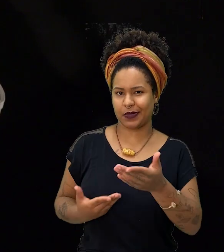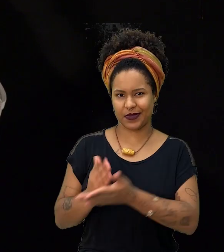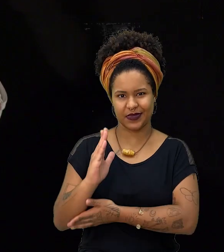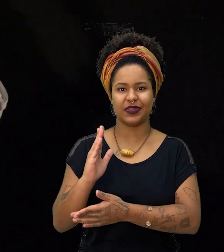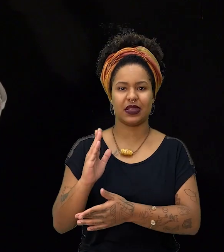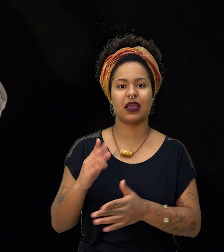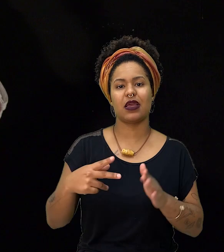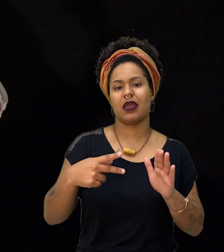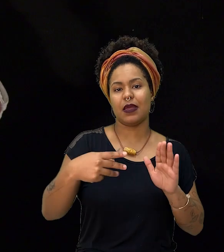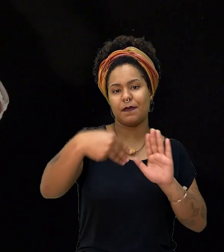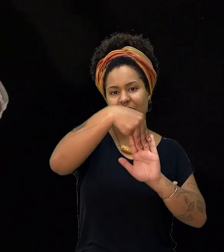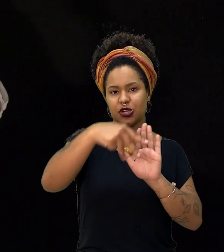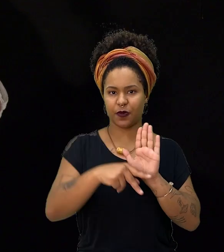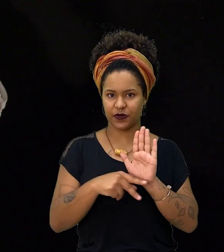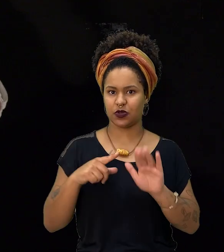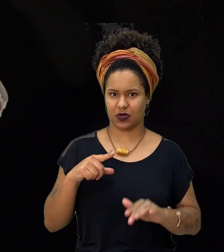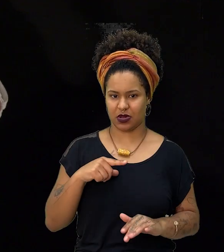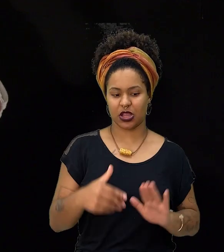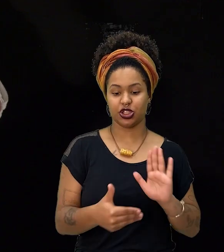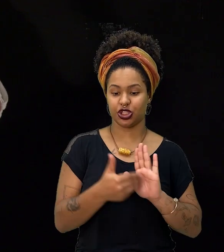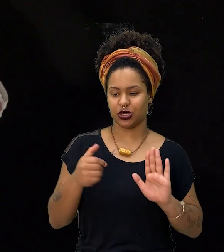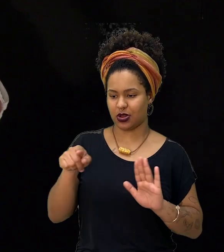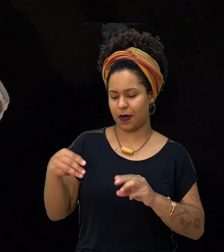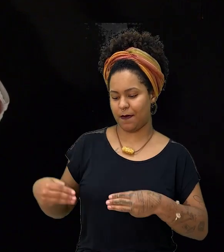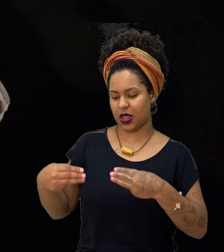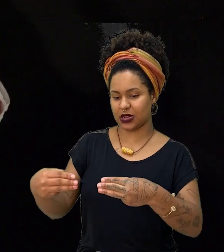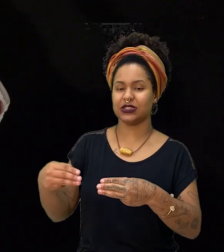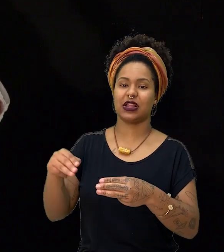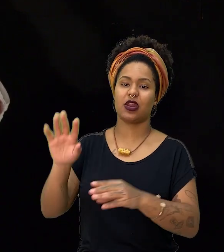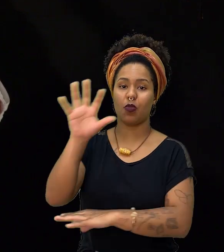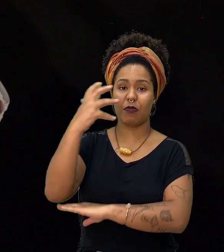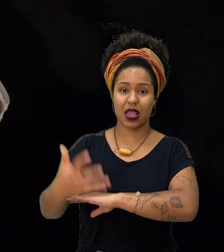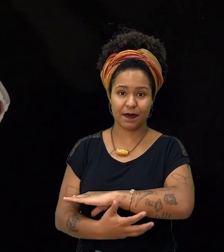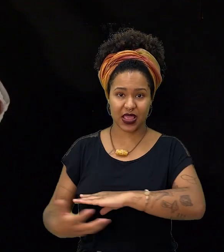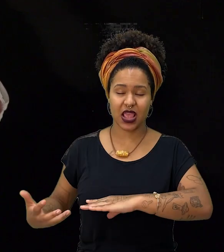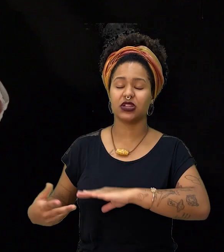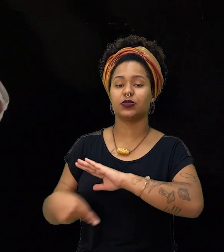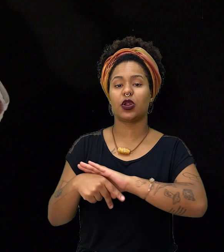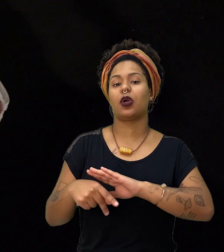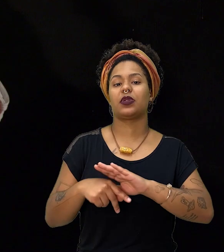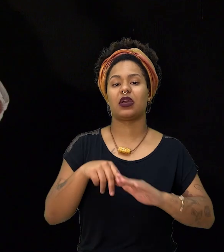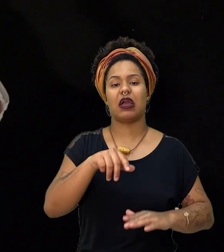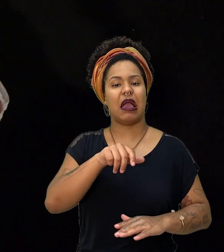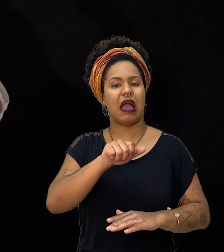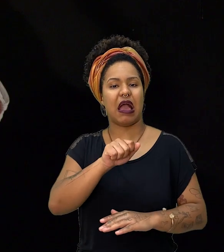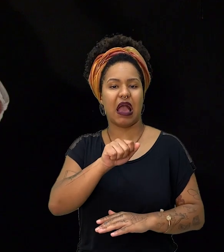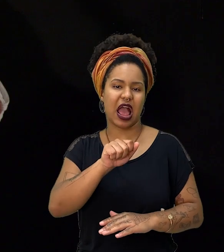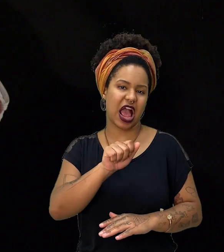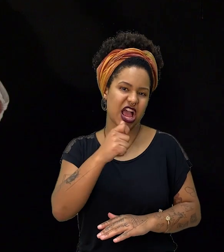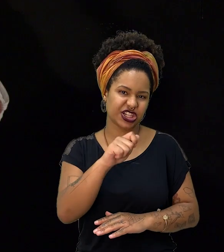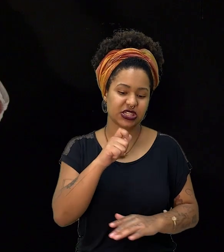provisória, retirando do Ministério do Meio Ambiente a Agência Nacional de Recursos Hídricos, não é